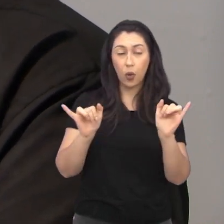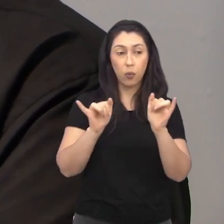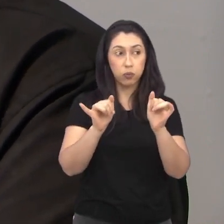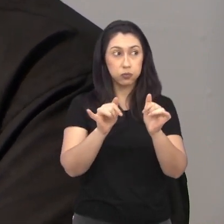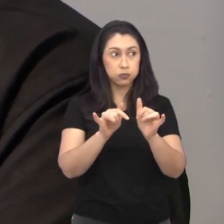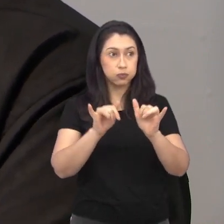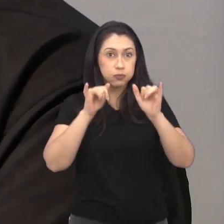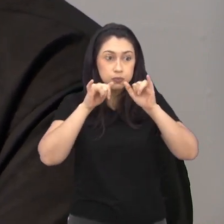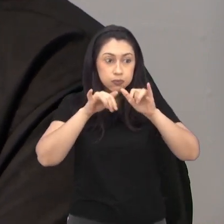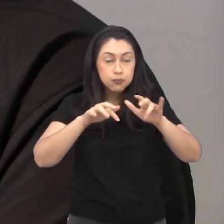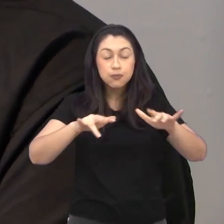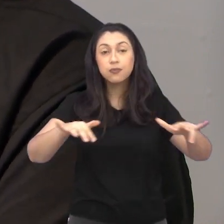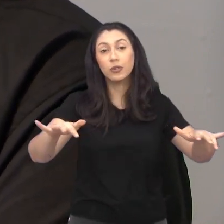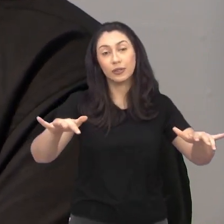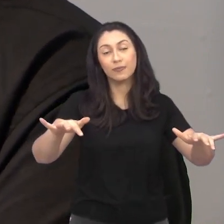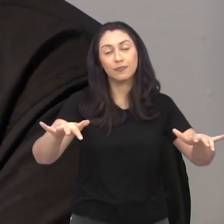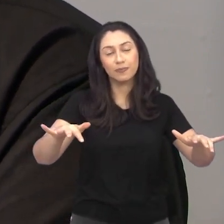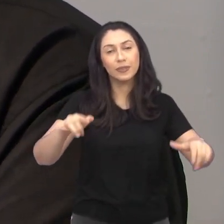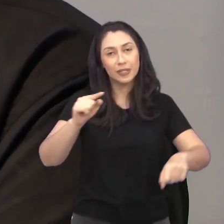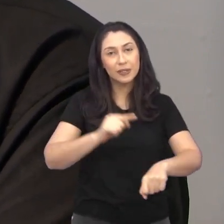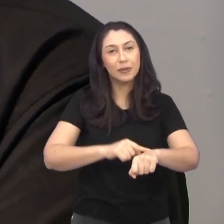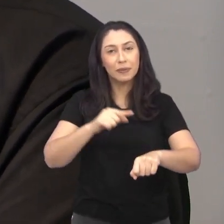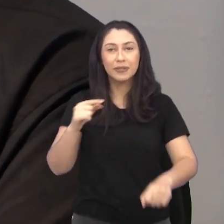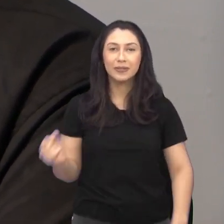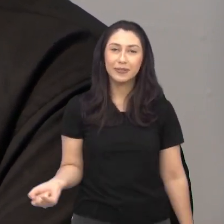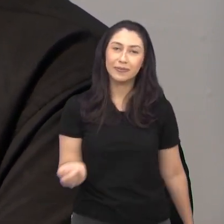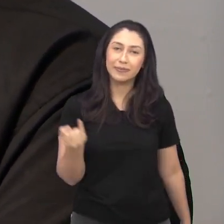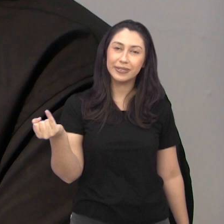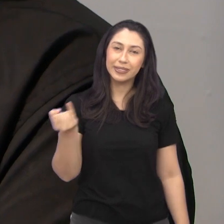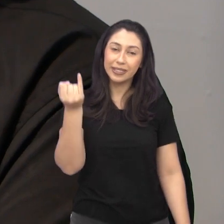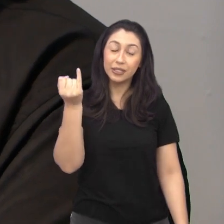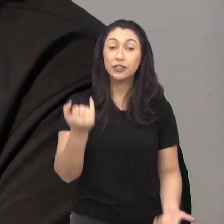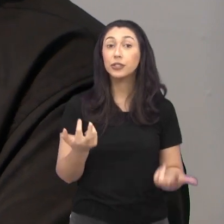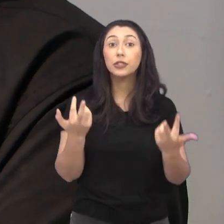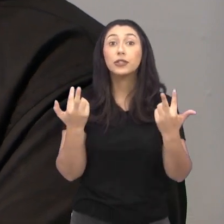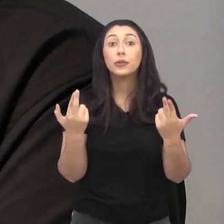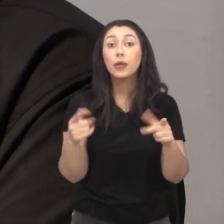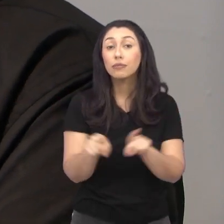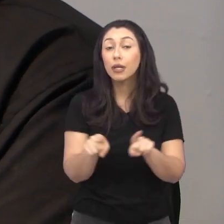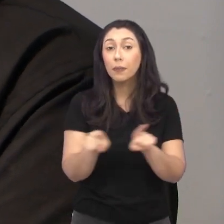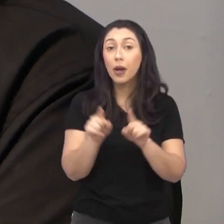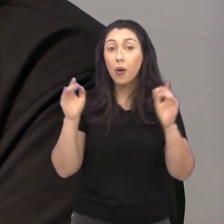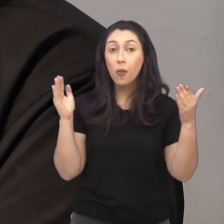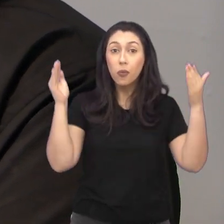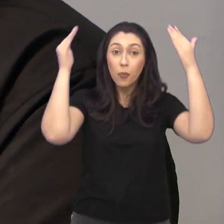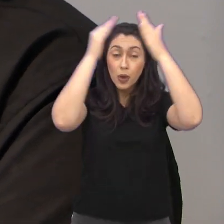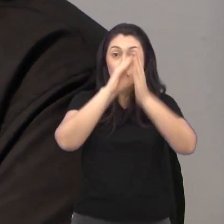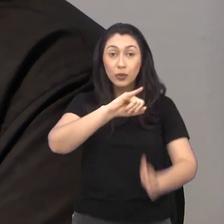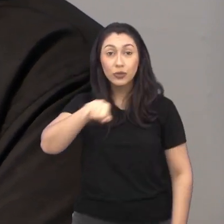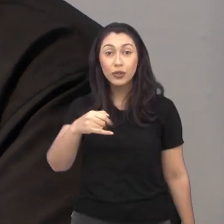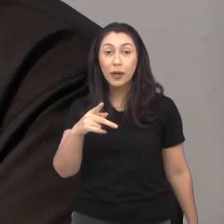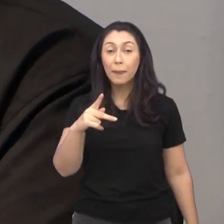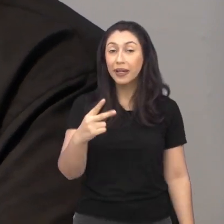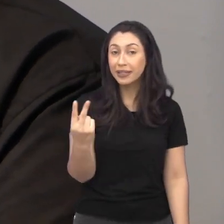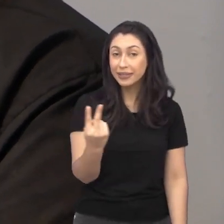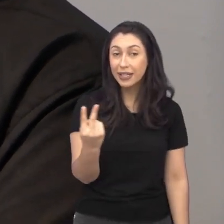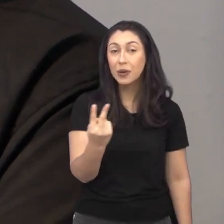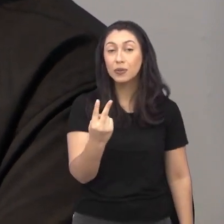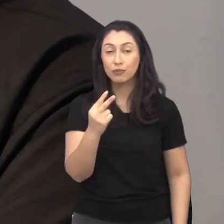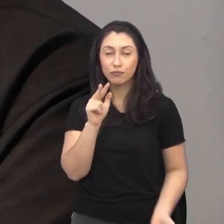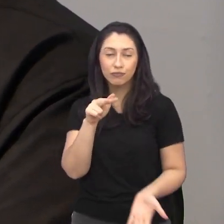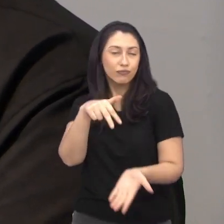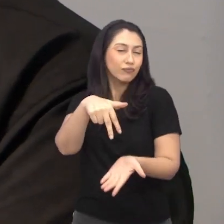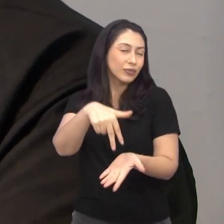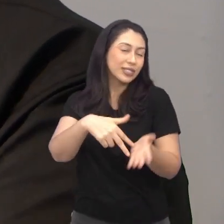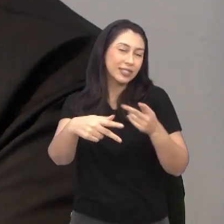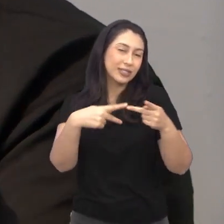muito grande, com certeza. Foi um dos momentos importantes, né? Assim como foi o Papa João Paulo II também, que pousou aqui em São José